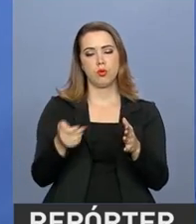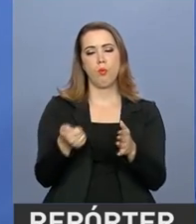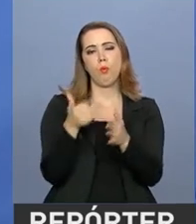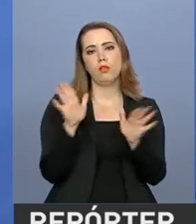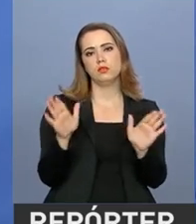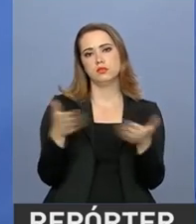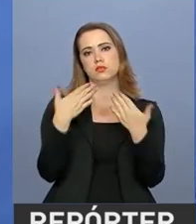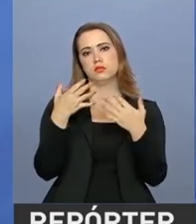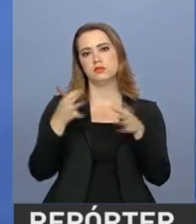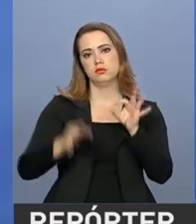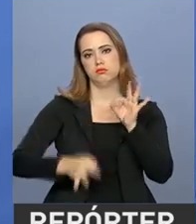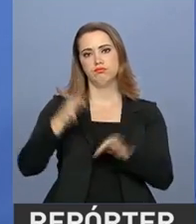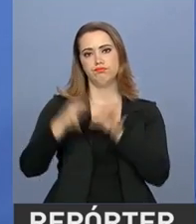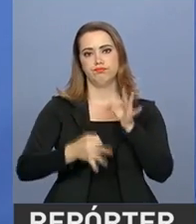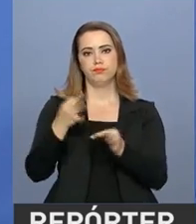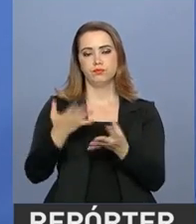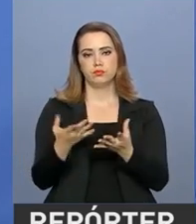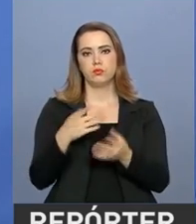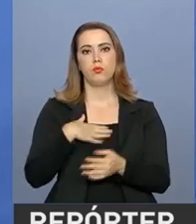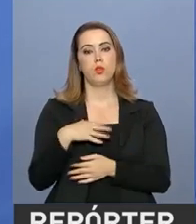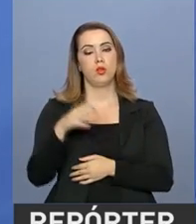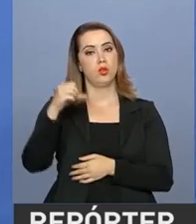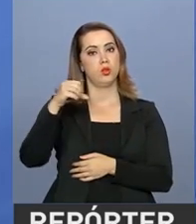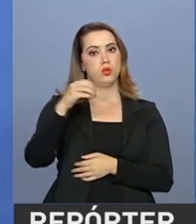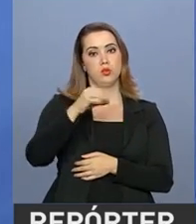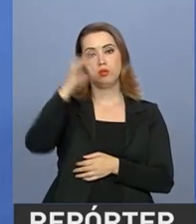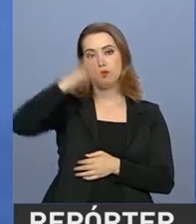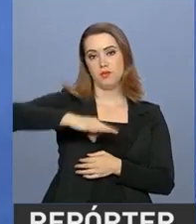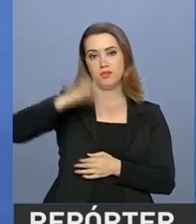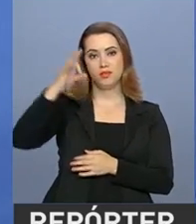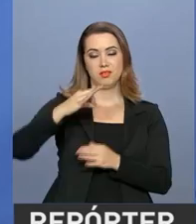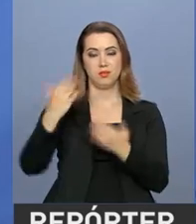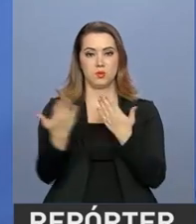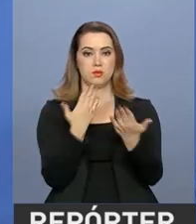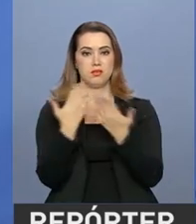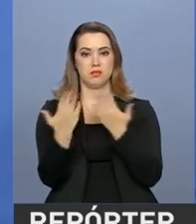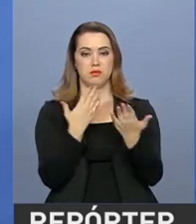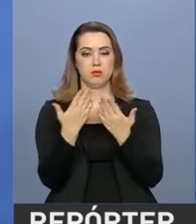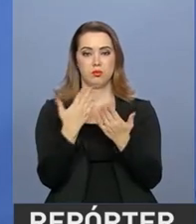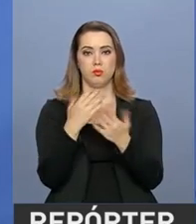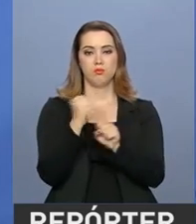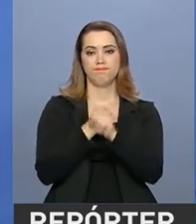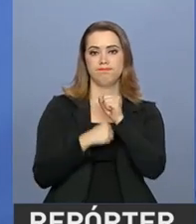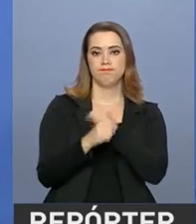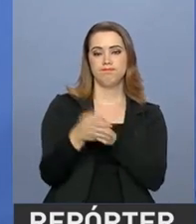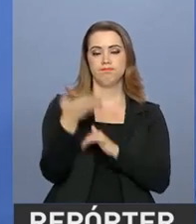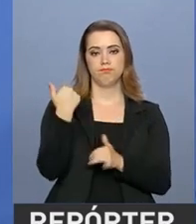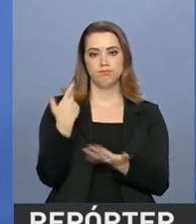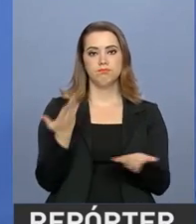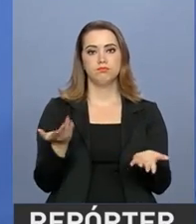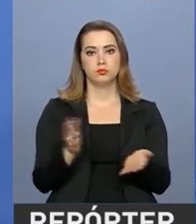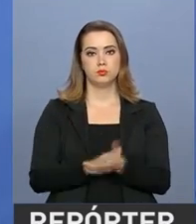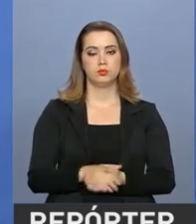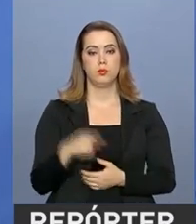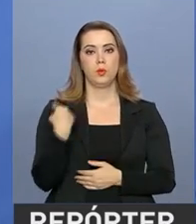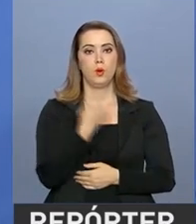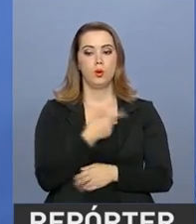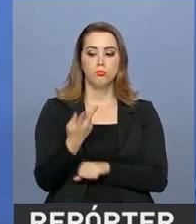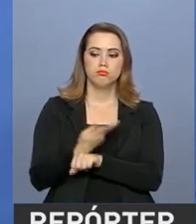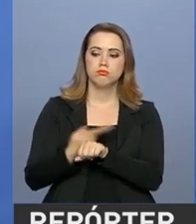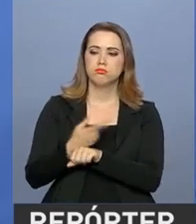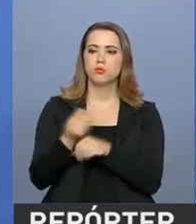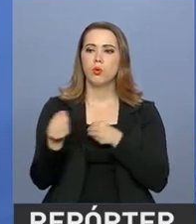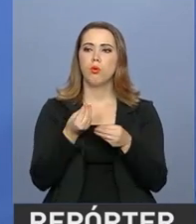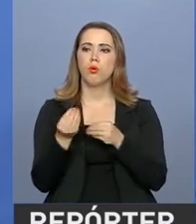número quase 90% maior do que o do ano passado no mesmo período então nós buscamos como o banco